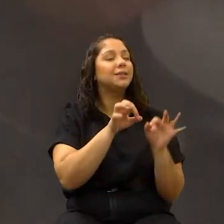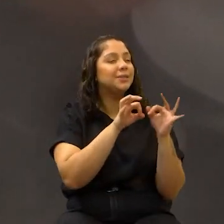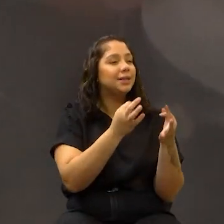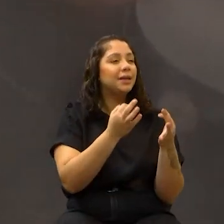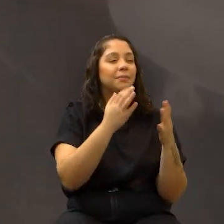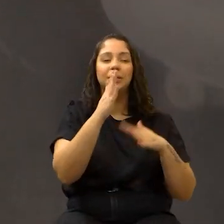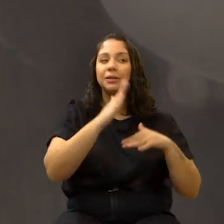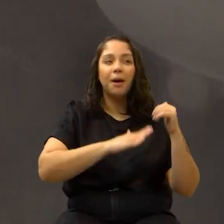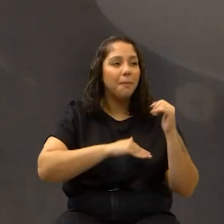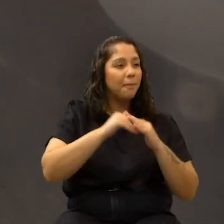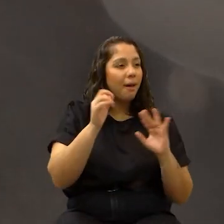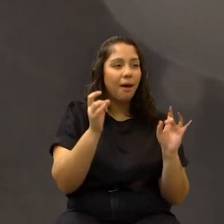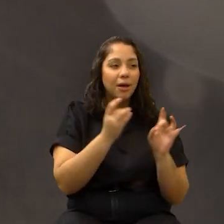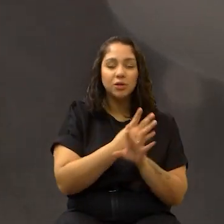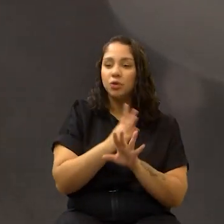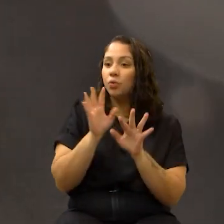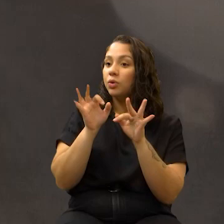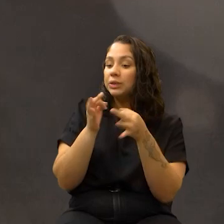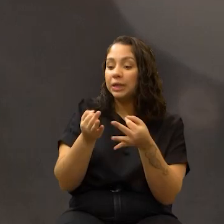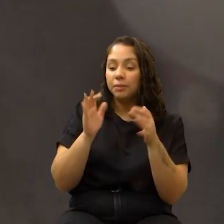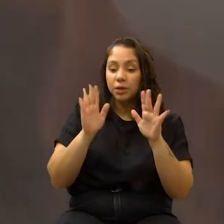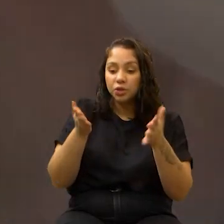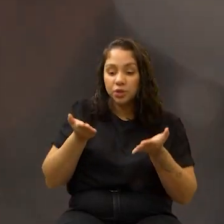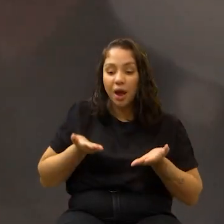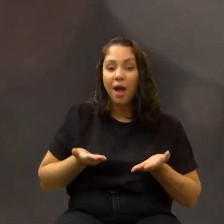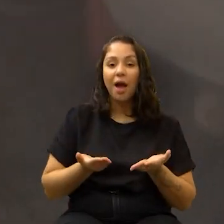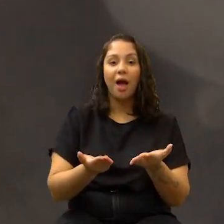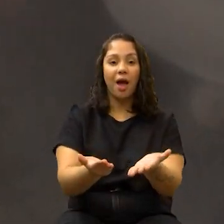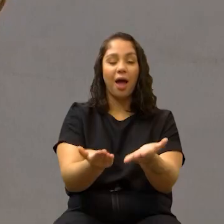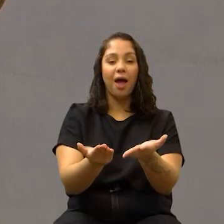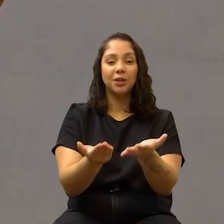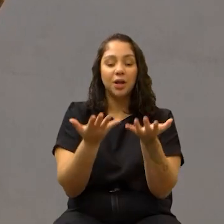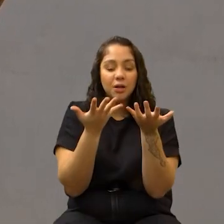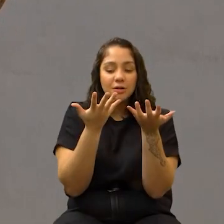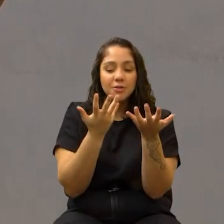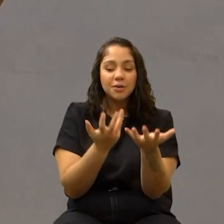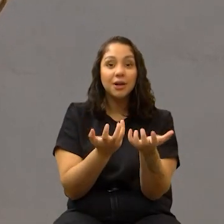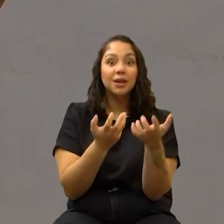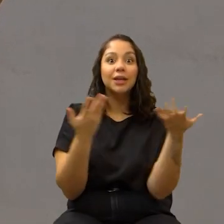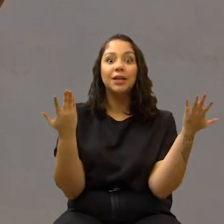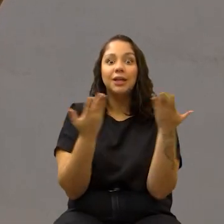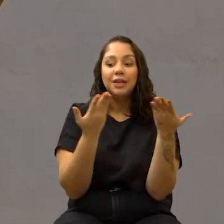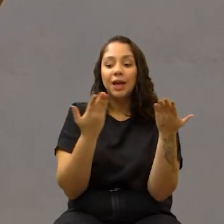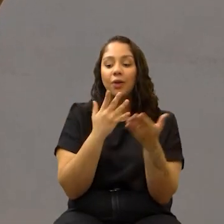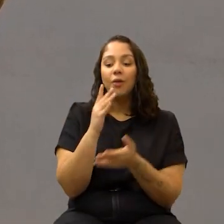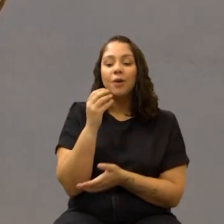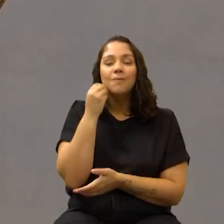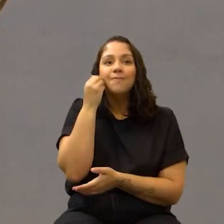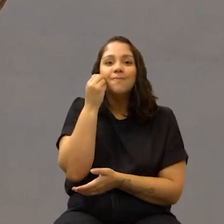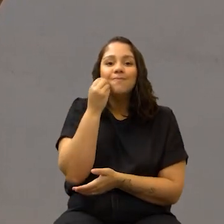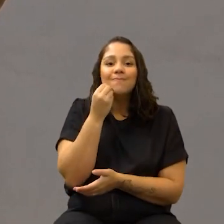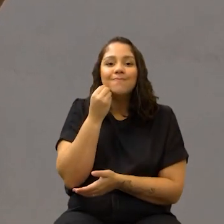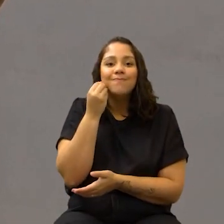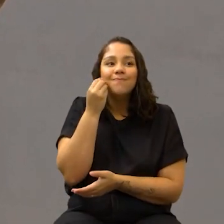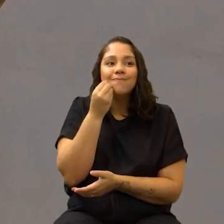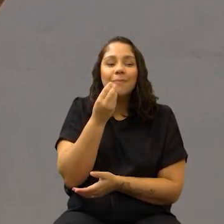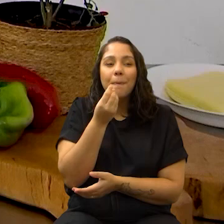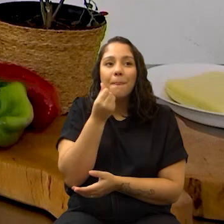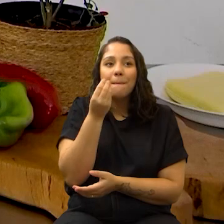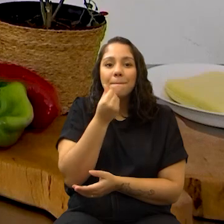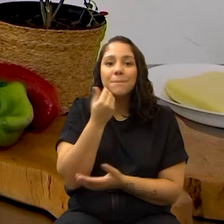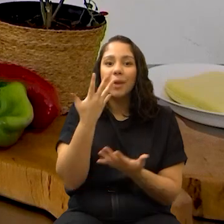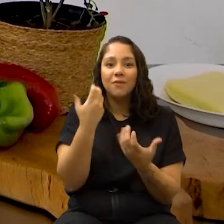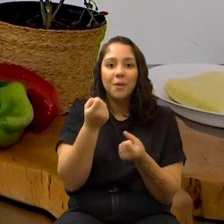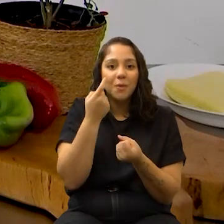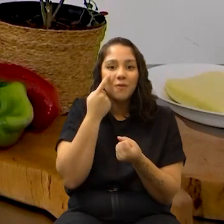simples, fácil. Super, super prático, simples mesmo. Foi pro forno, gratinou e agora a hora